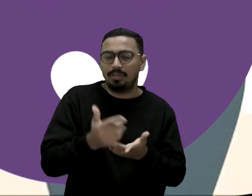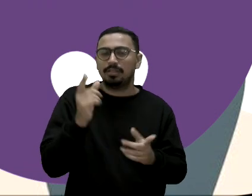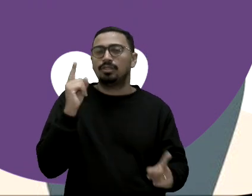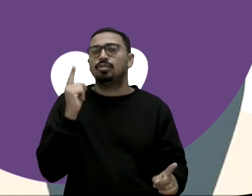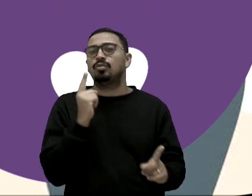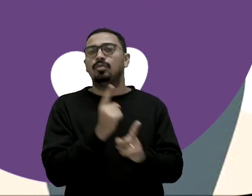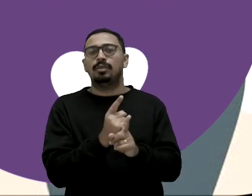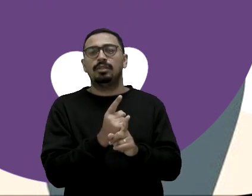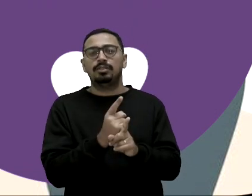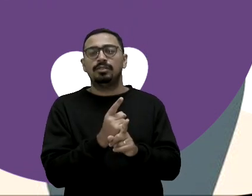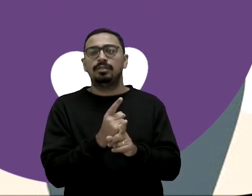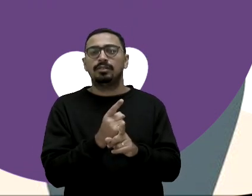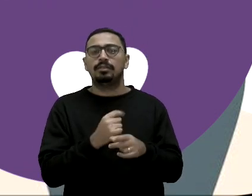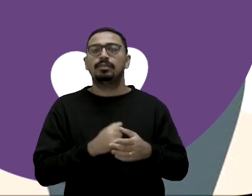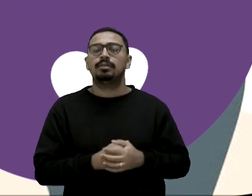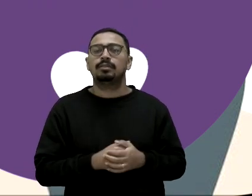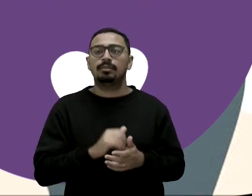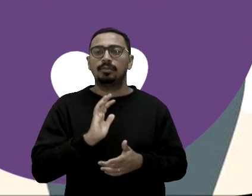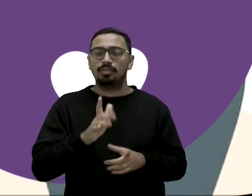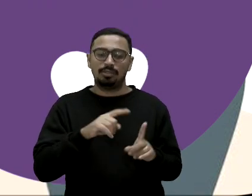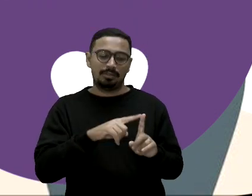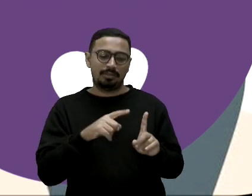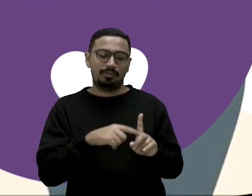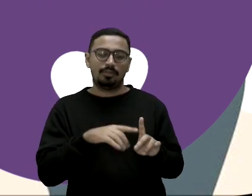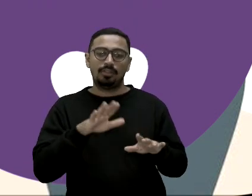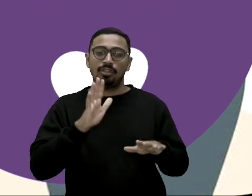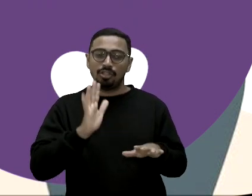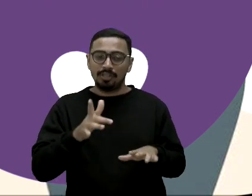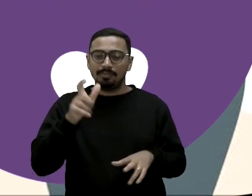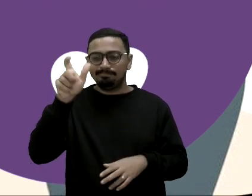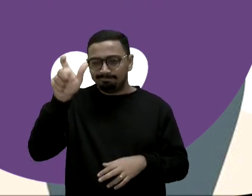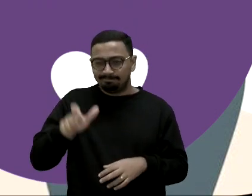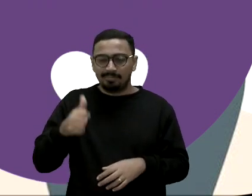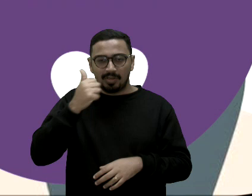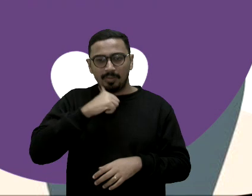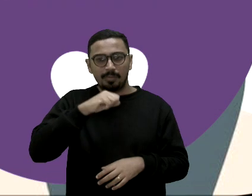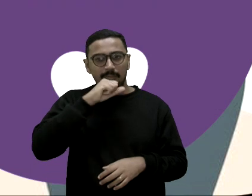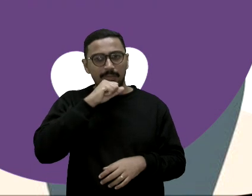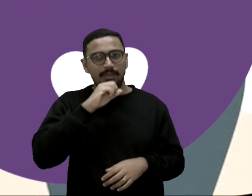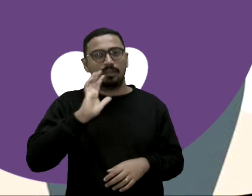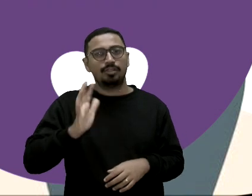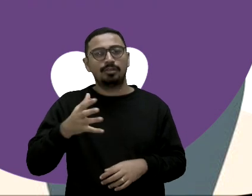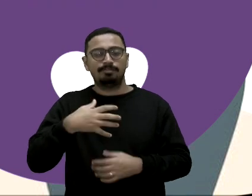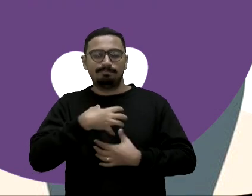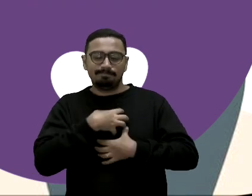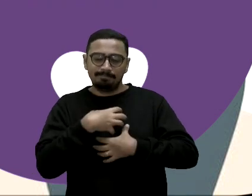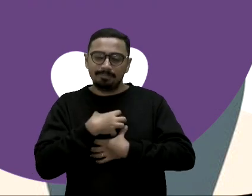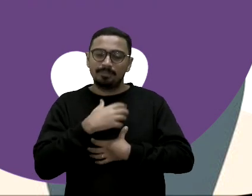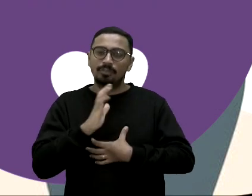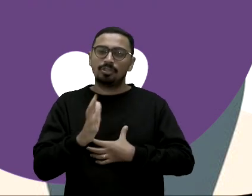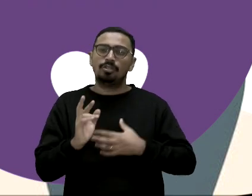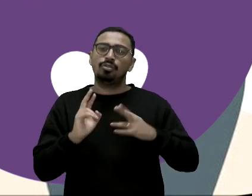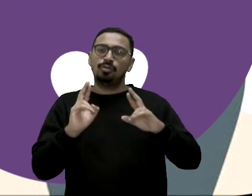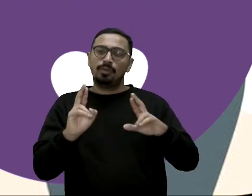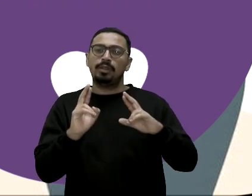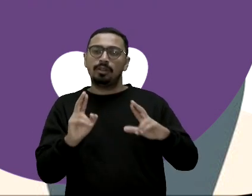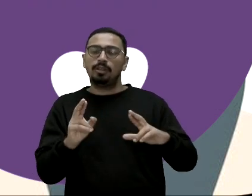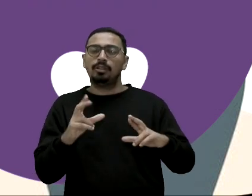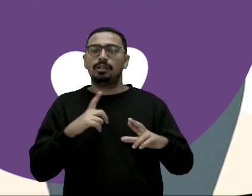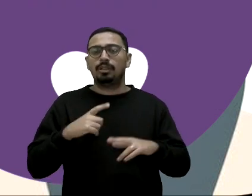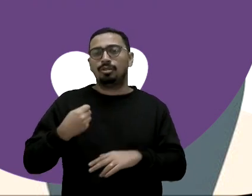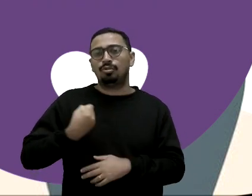da gravidez. O que para muitas pode ser, né? Tem já os esperados, mas também tem um número